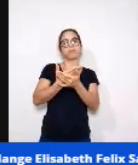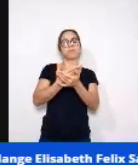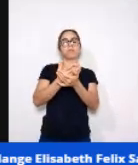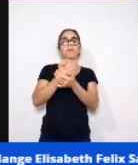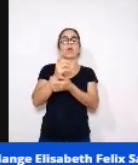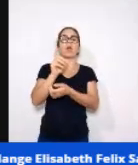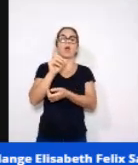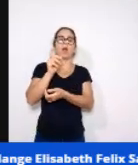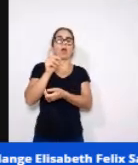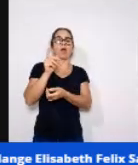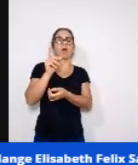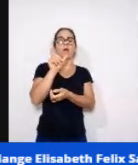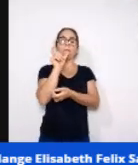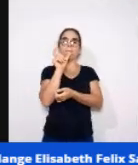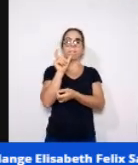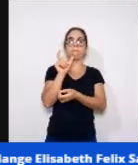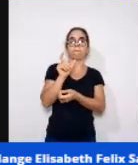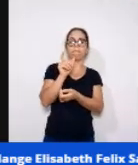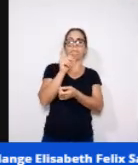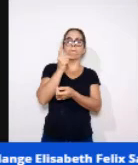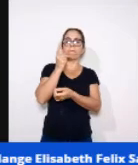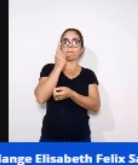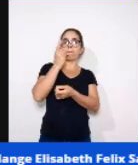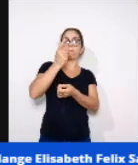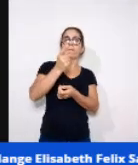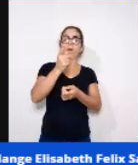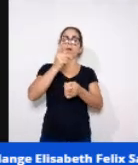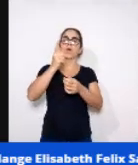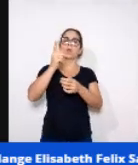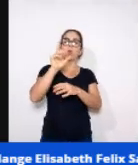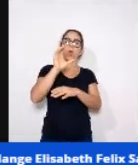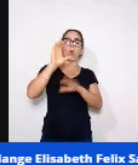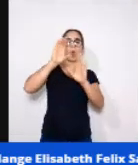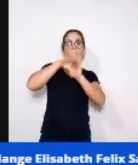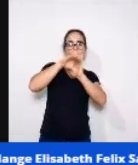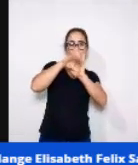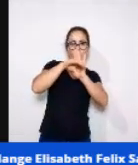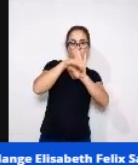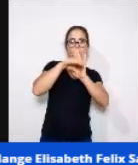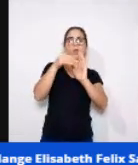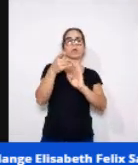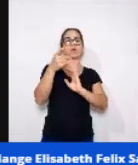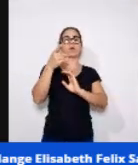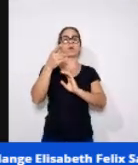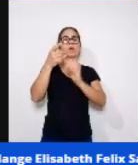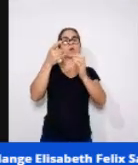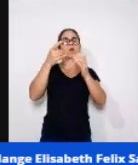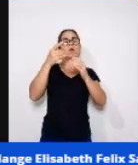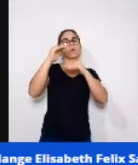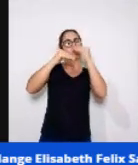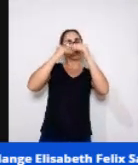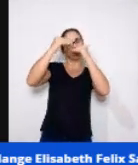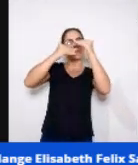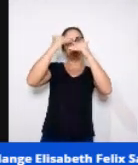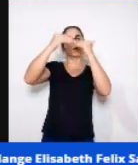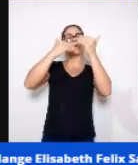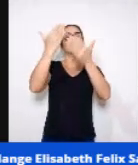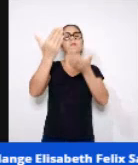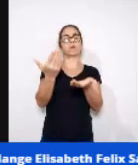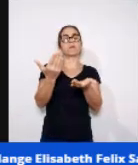conceitos envolvidos nas atividades durante o diálogo com os alunos. Essa pronúncia deve